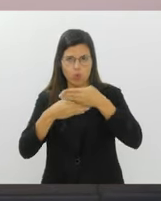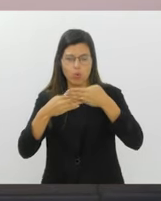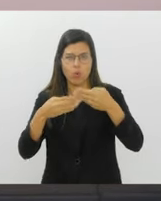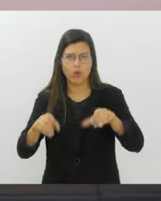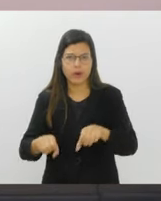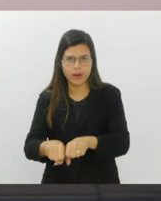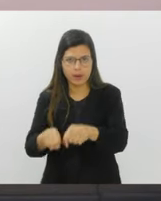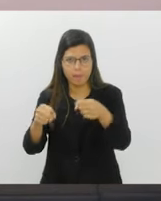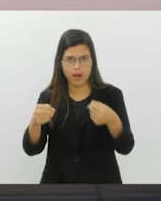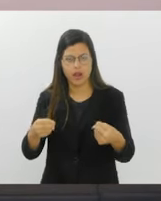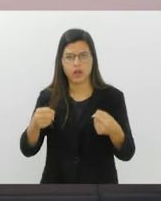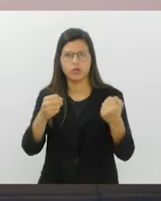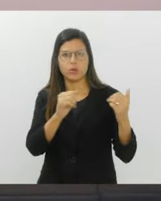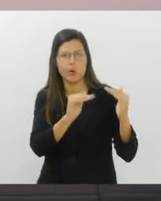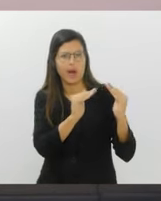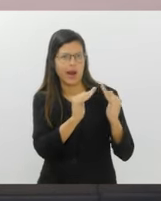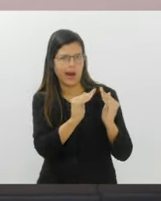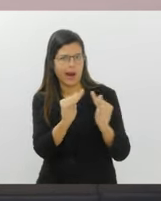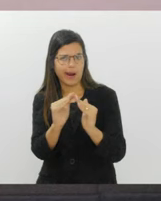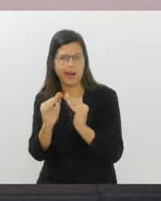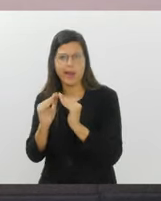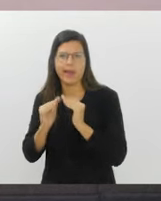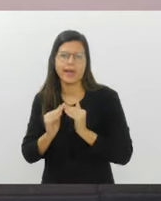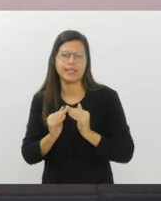casas na faixa de domínio,